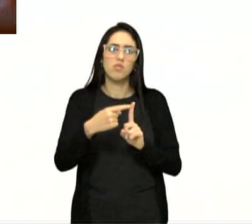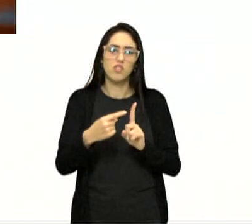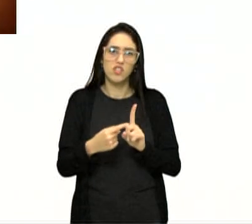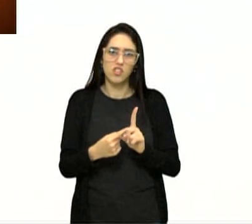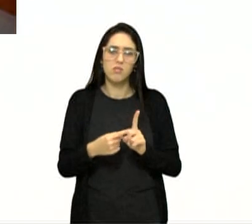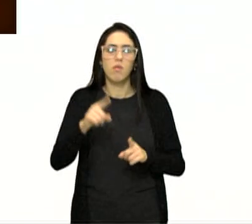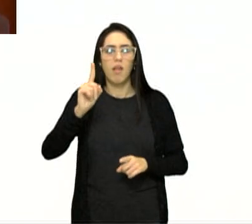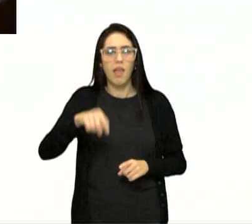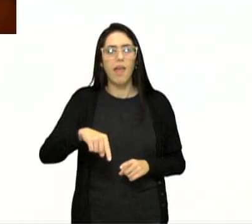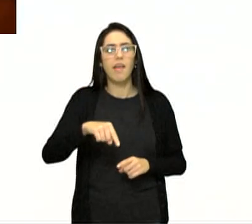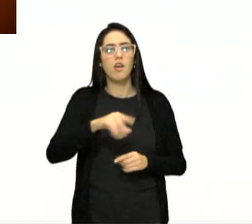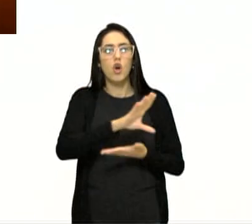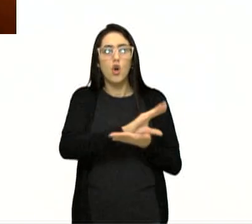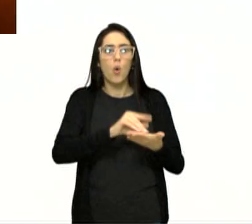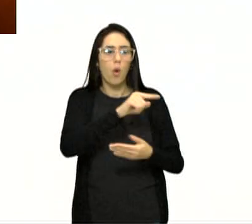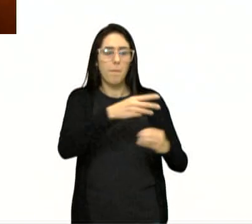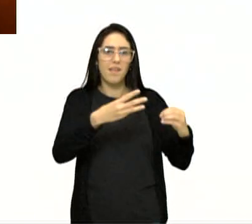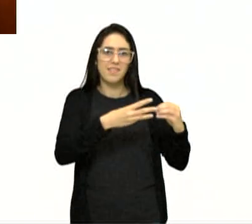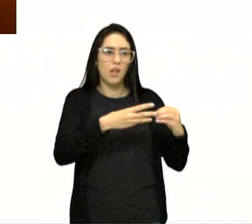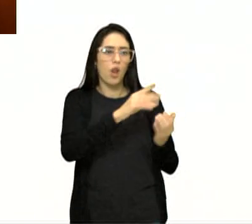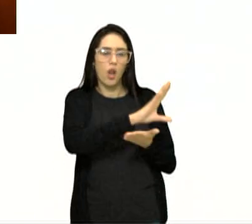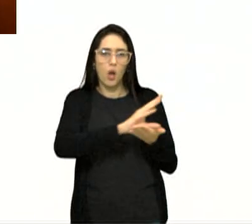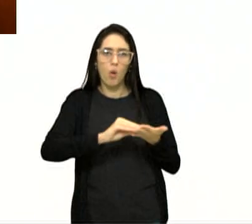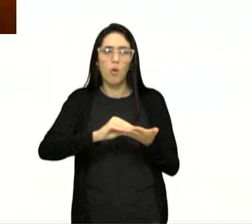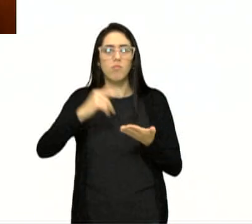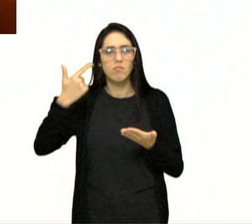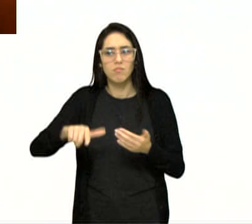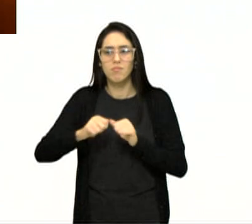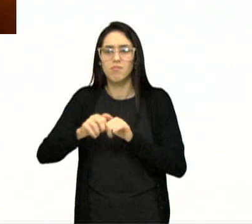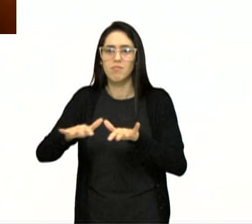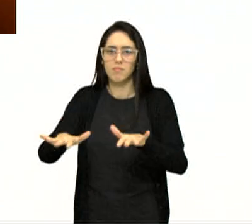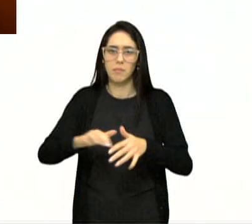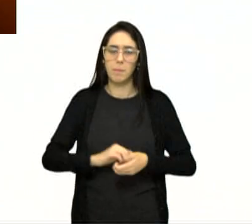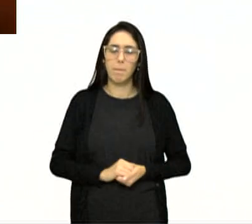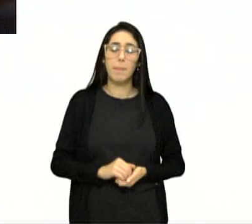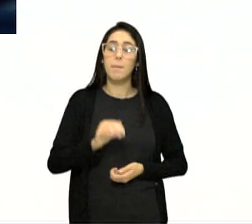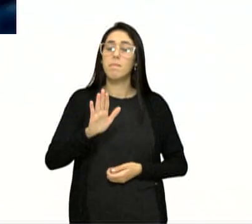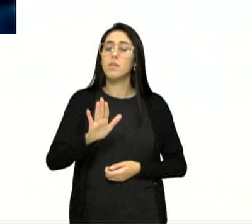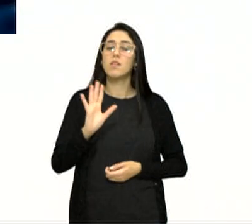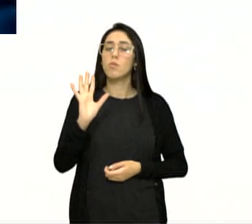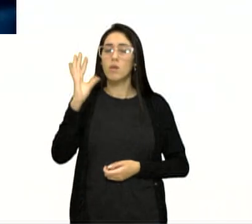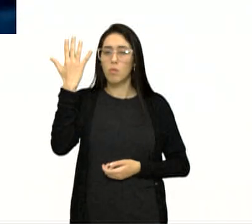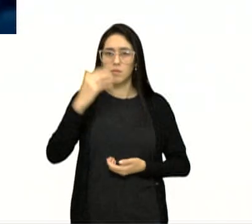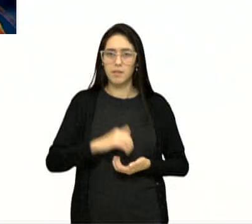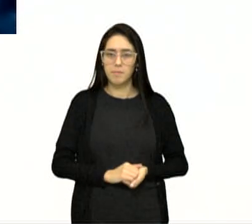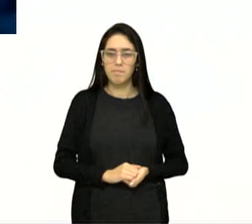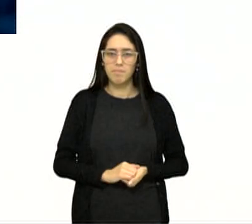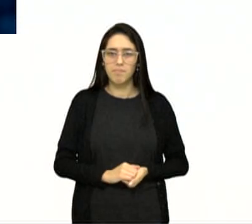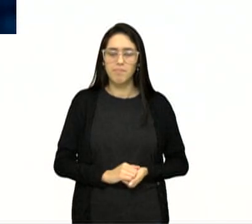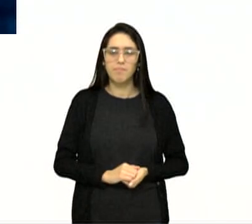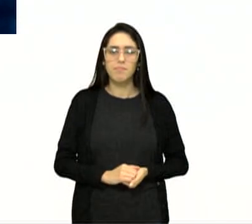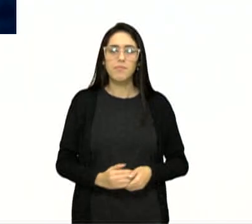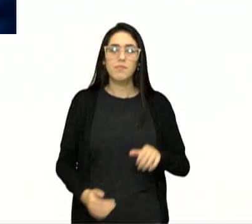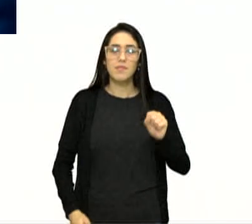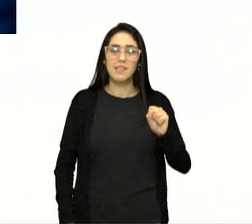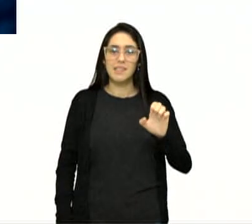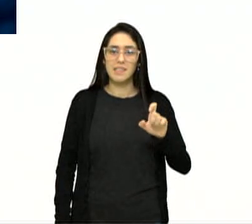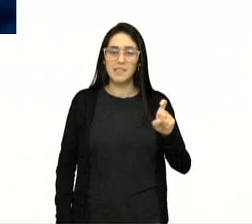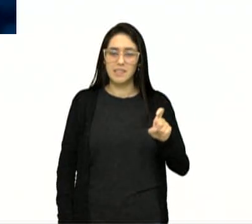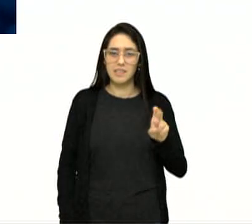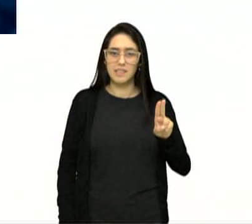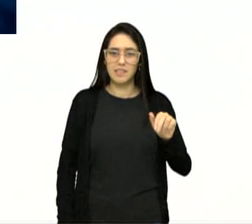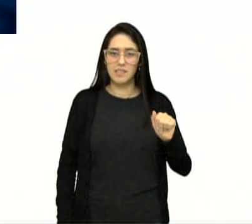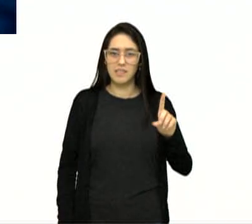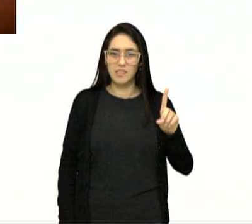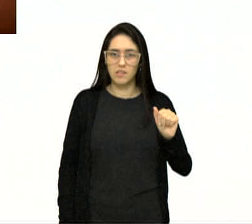são cópias celulares daquele organismo original. Só que o que acontece? Na sexuada, como vem informação de